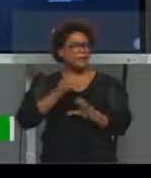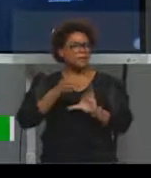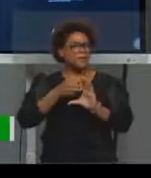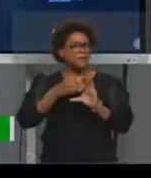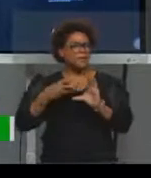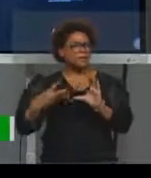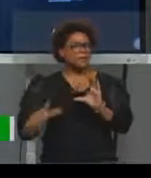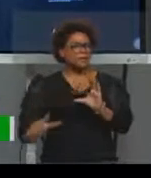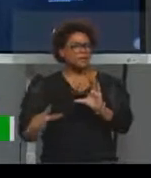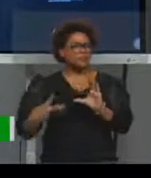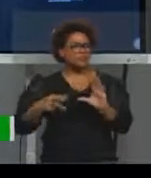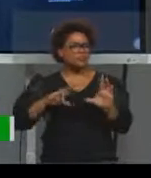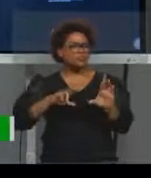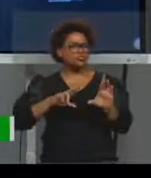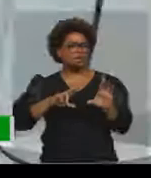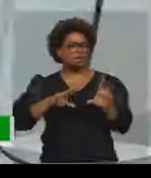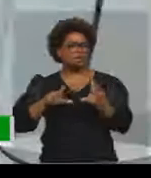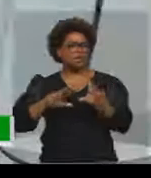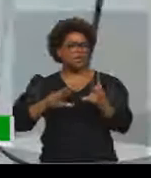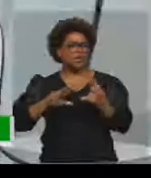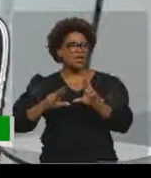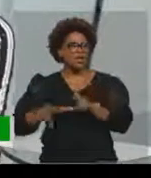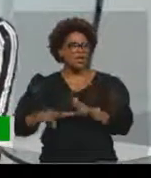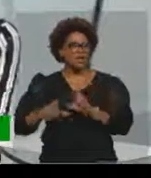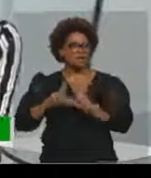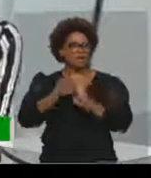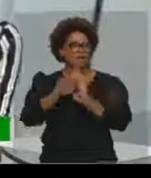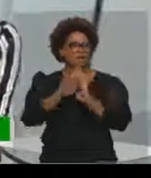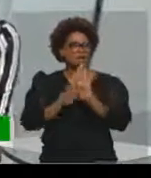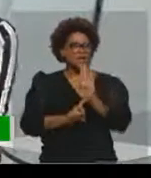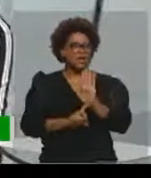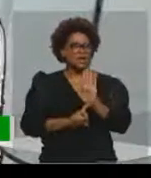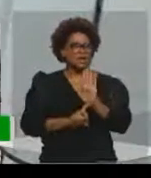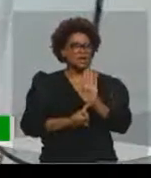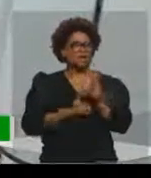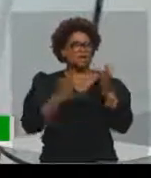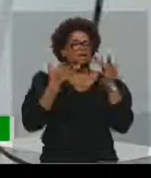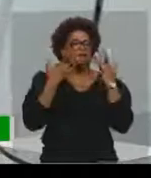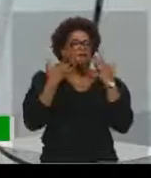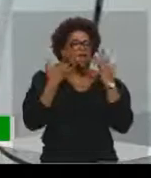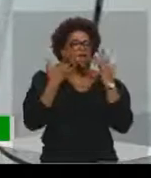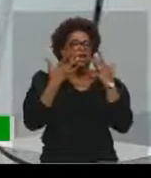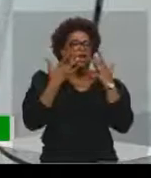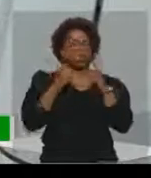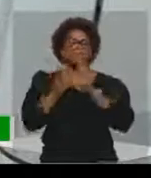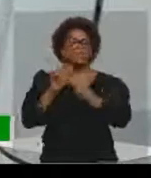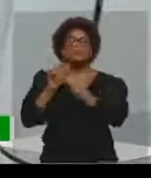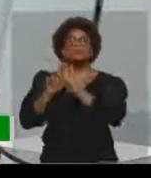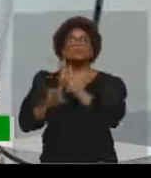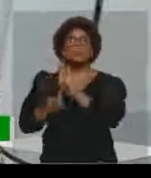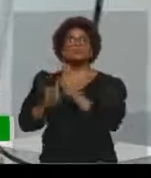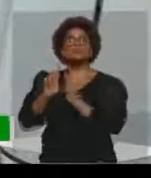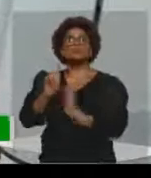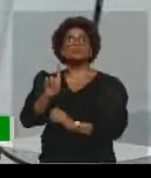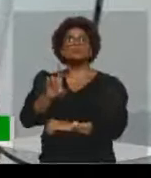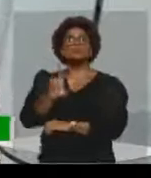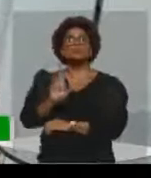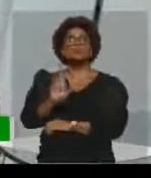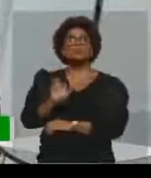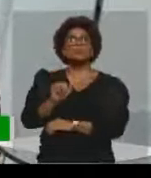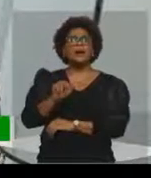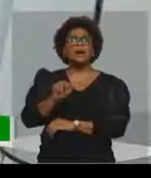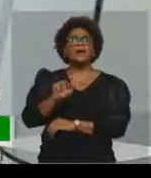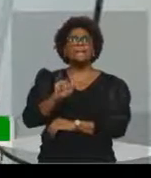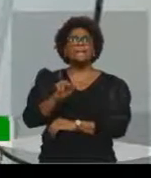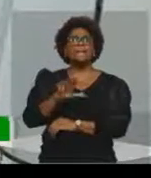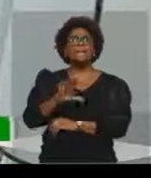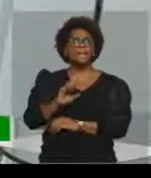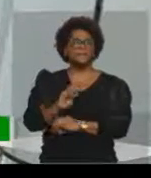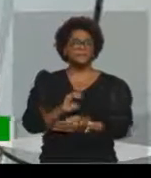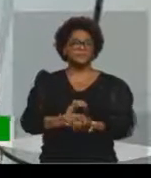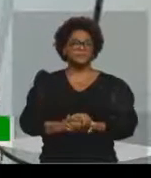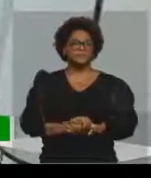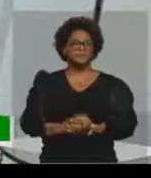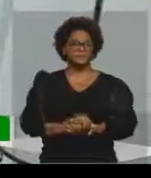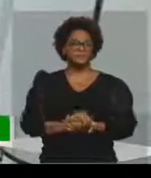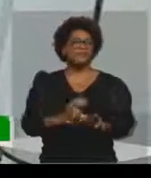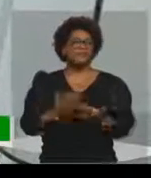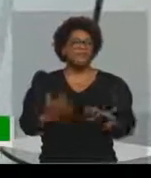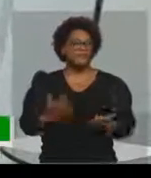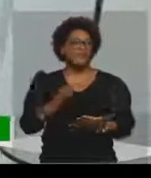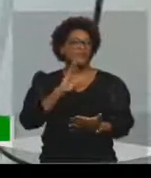texto dramático? Então, eu vou começar com essa última. Tá. Na verdade, o